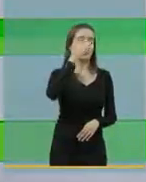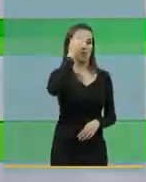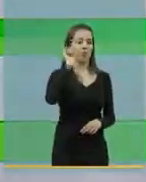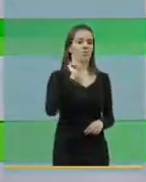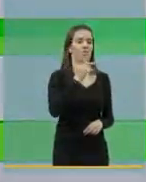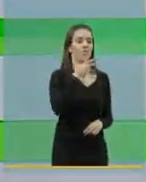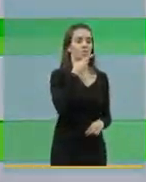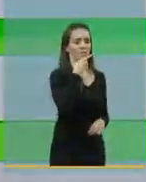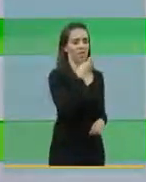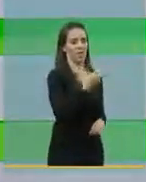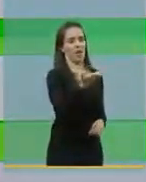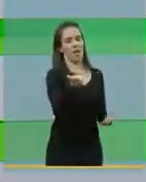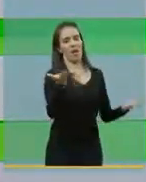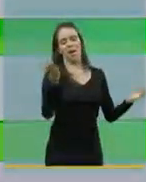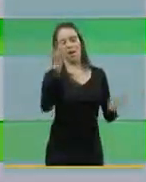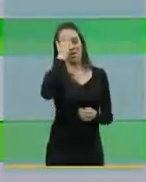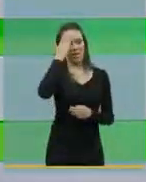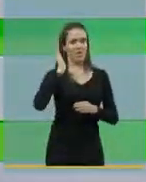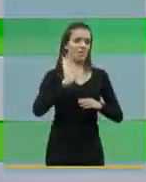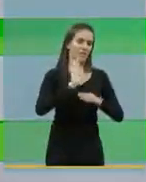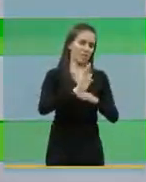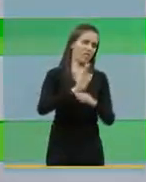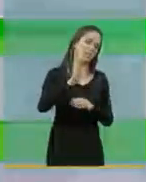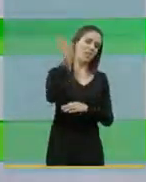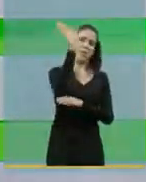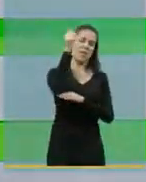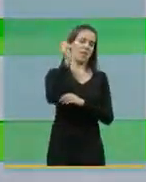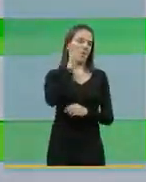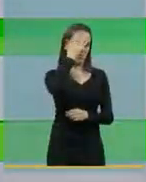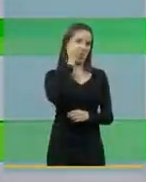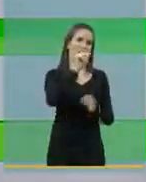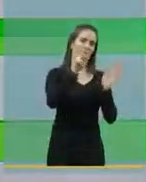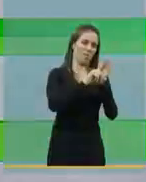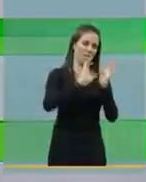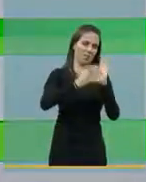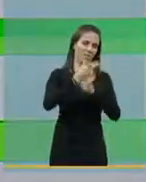a sua bandeira agora na campanha eleitoral